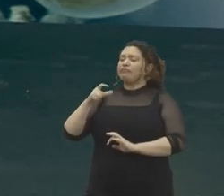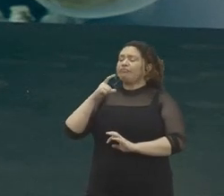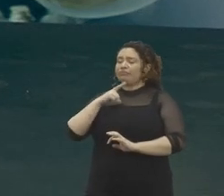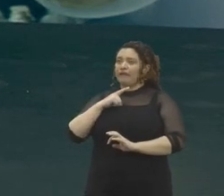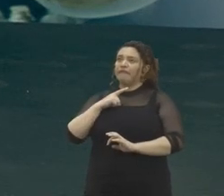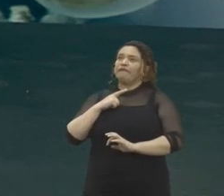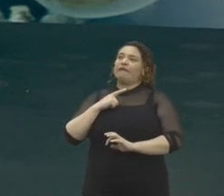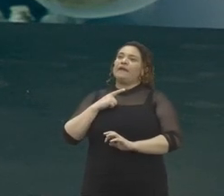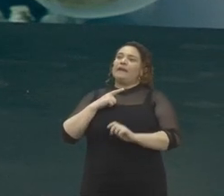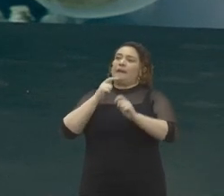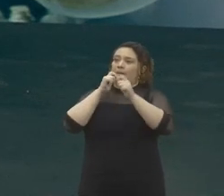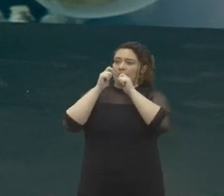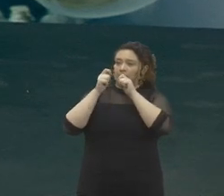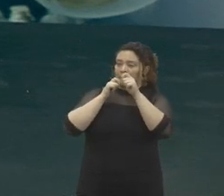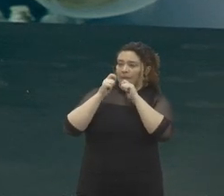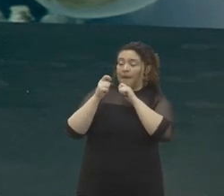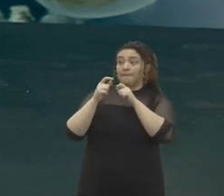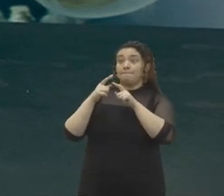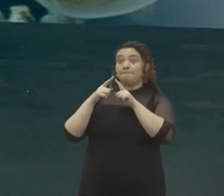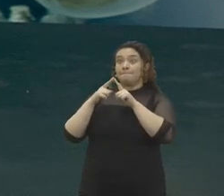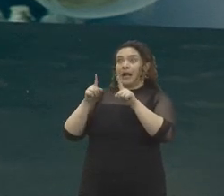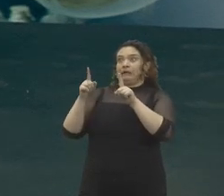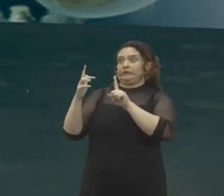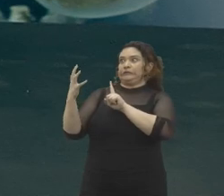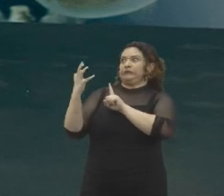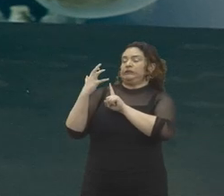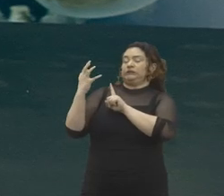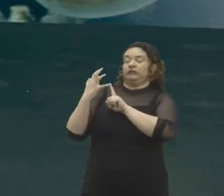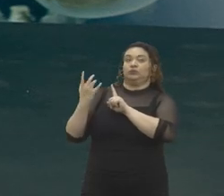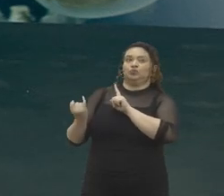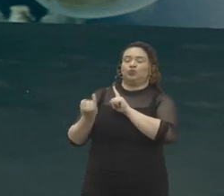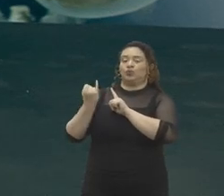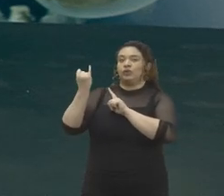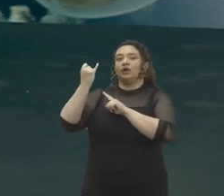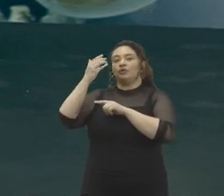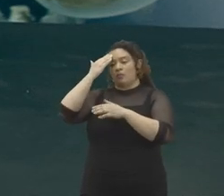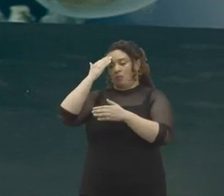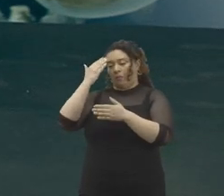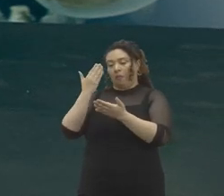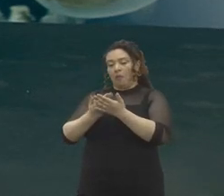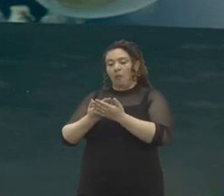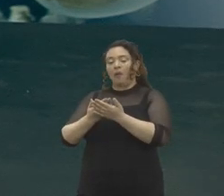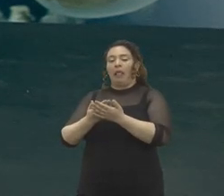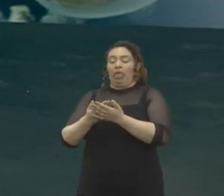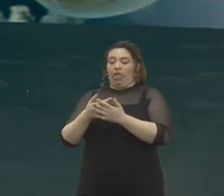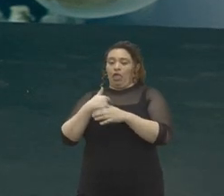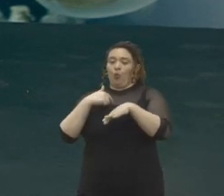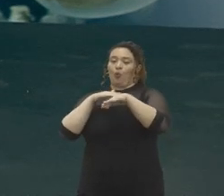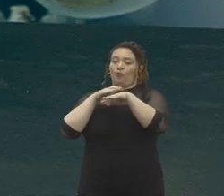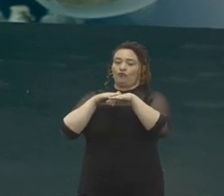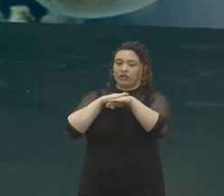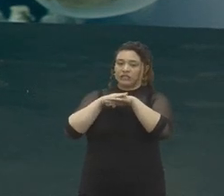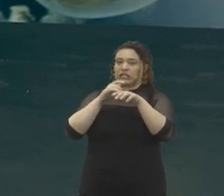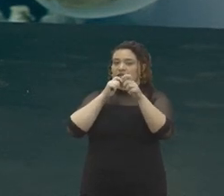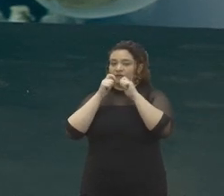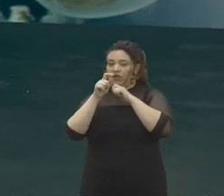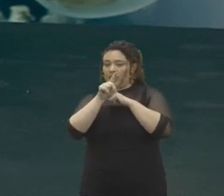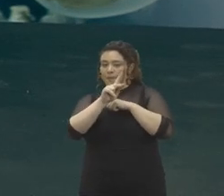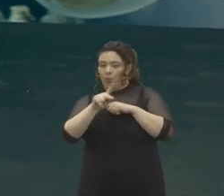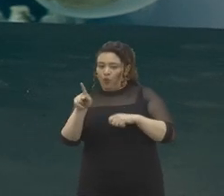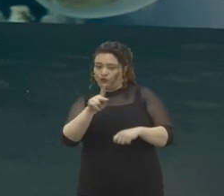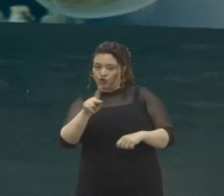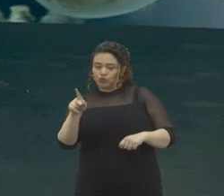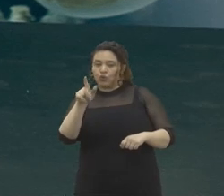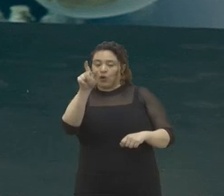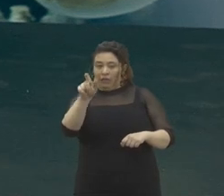eh impactante para mim foi a gente conversou com um professor que ele ele é filho de pai